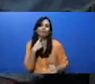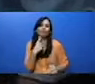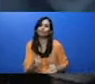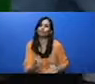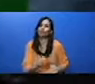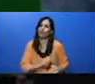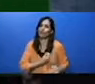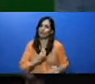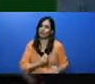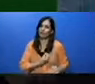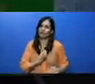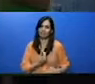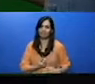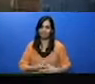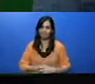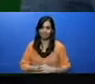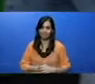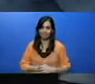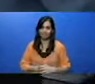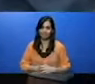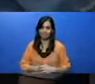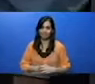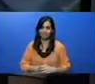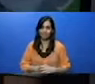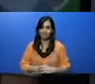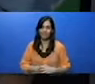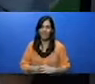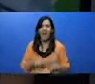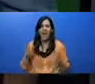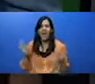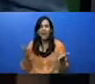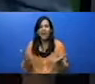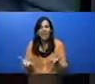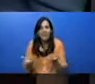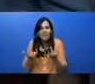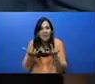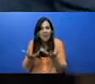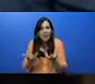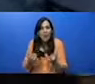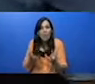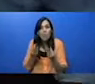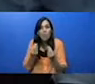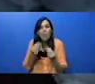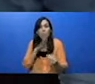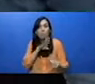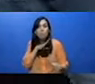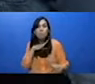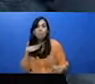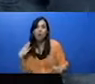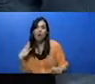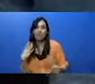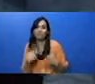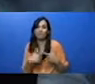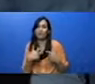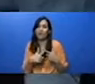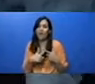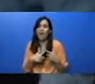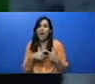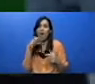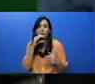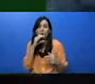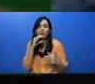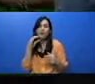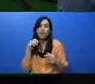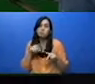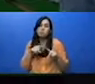sobreviver, tá, crianças? Nessa época de queimadas, nós vemos que muitos morrem por causa dessas queimadas,